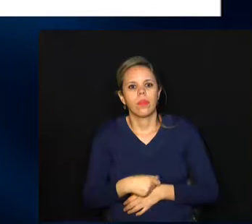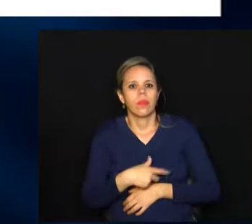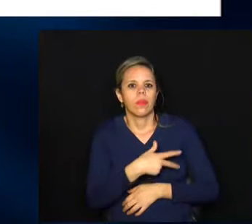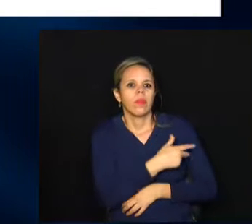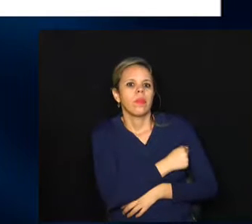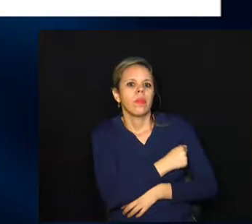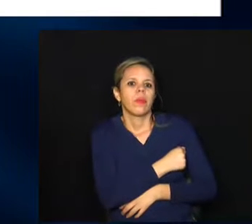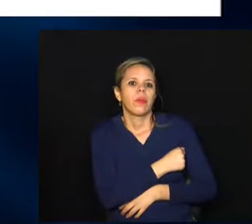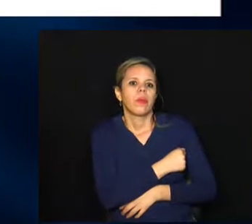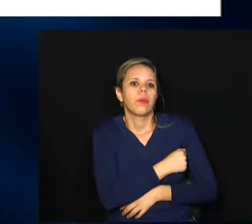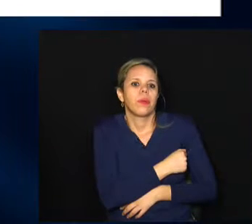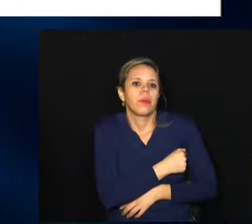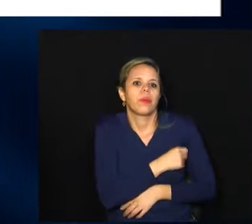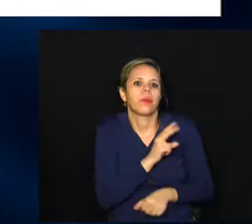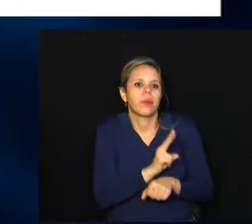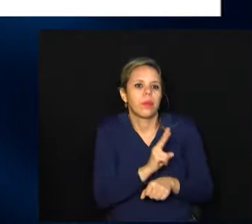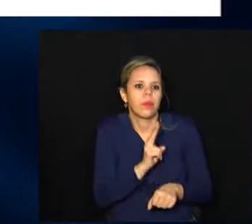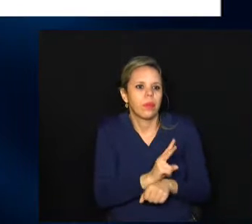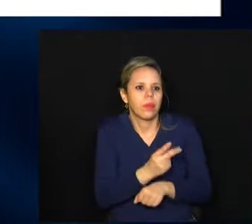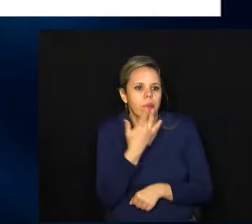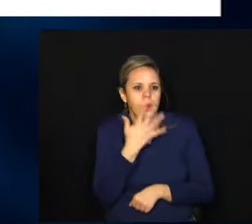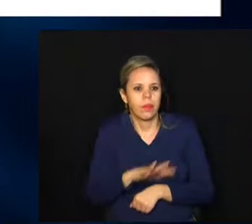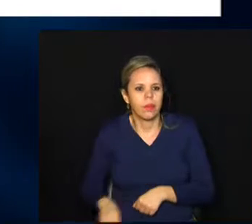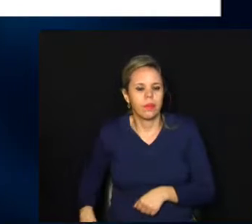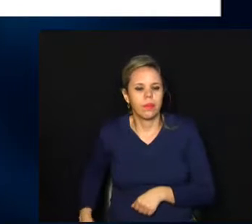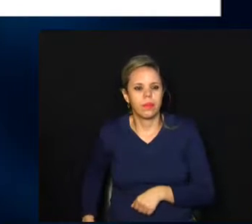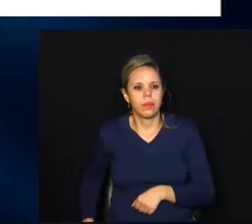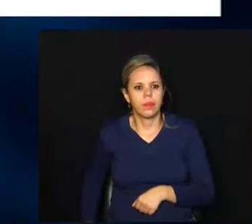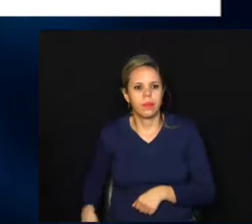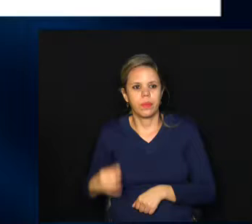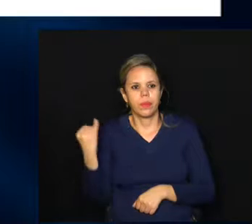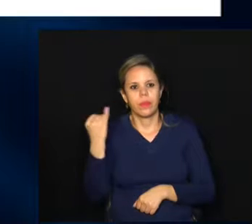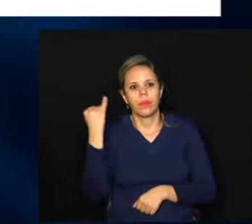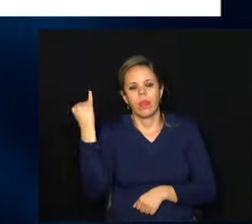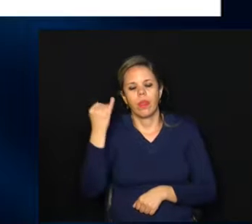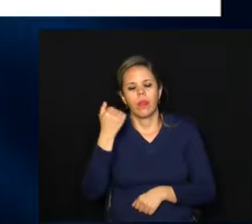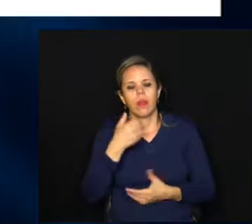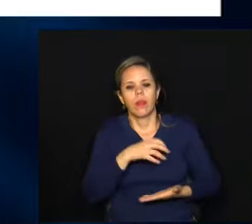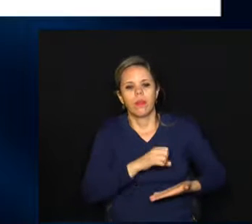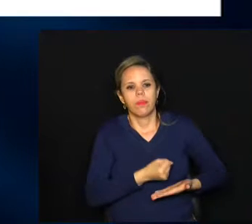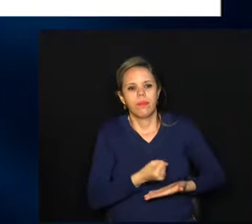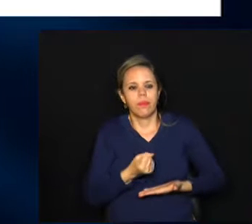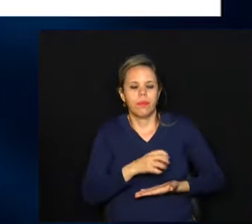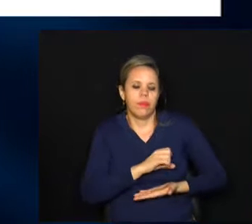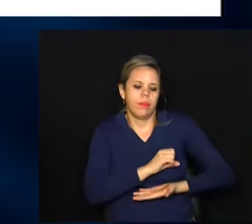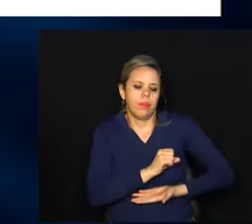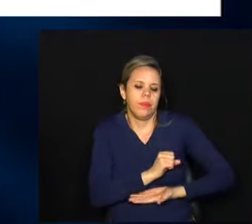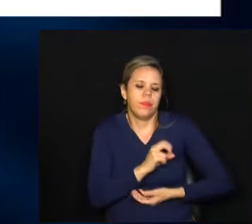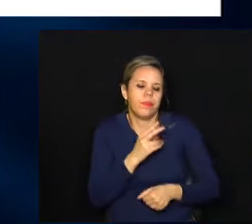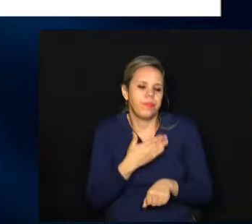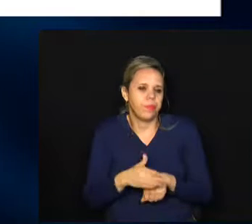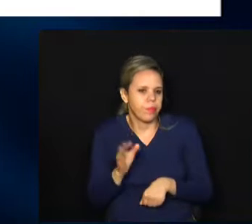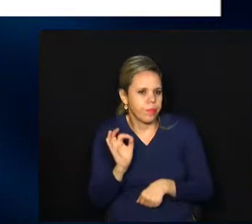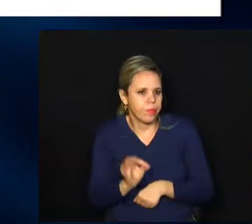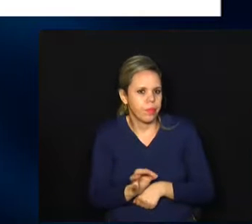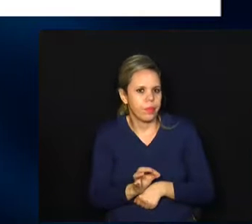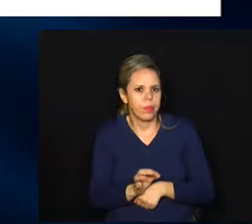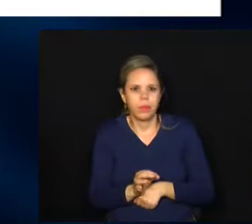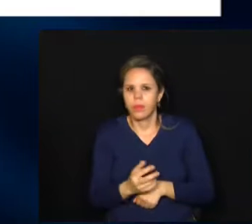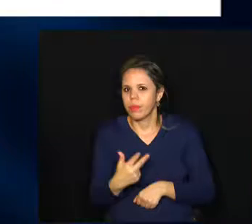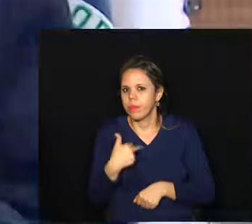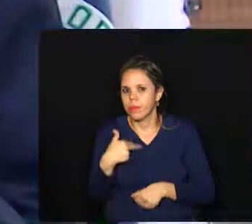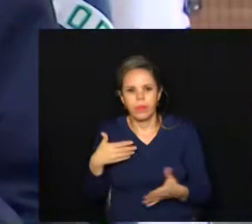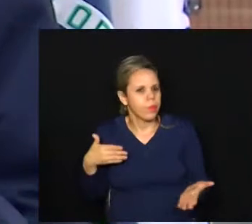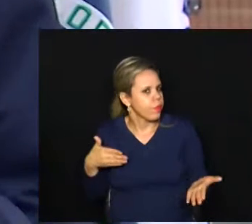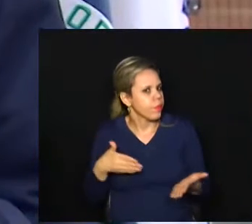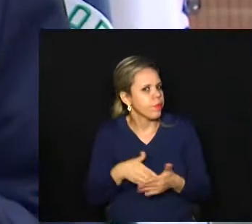vacina e imunização da criança, e reforça a importância da amamentação como uma prática que não deve ser